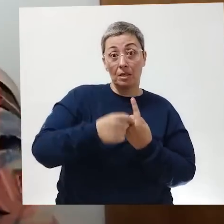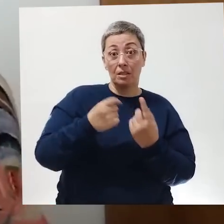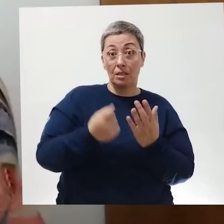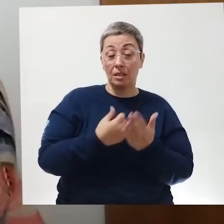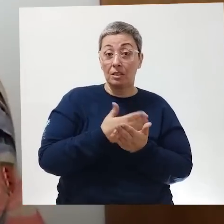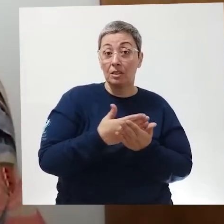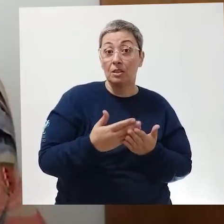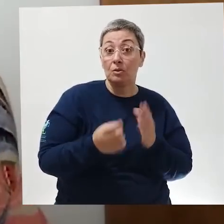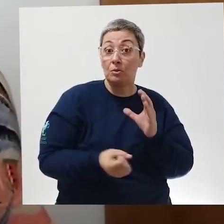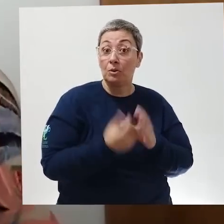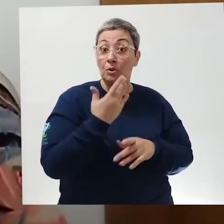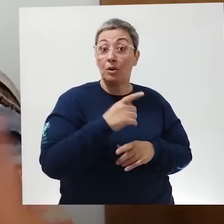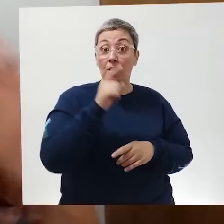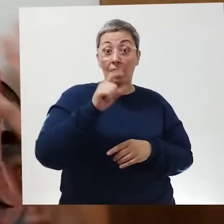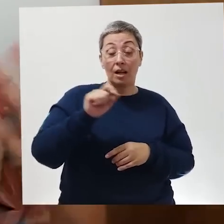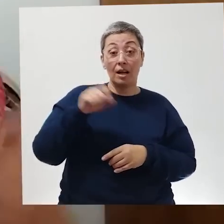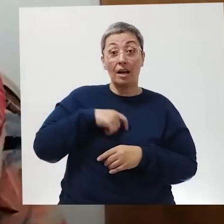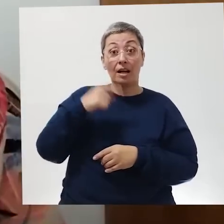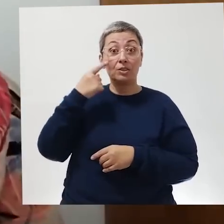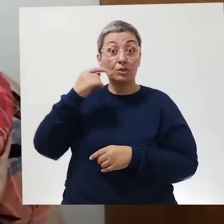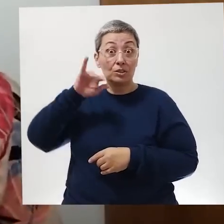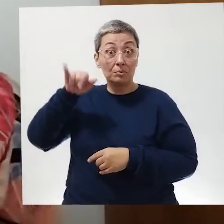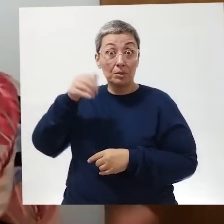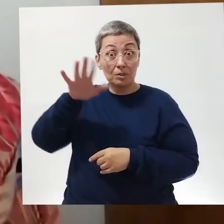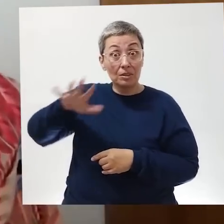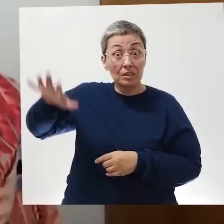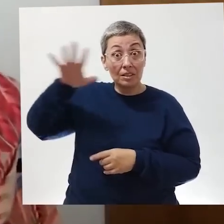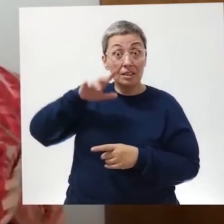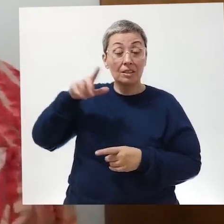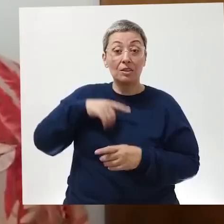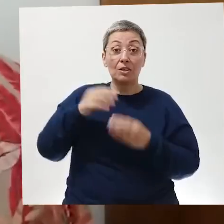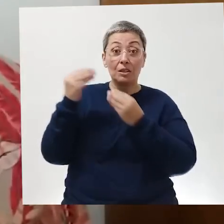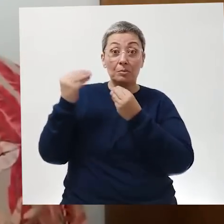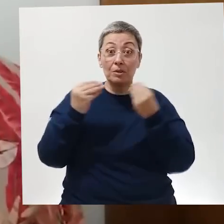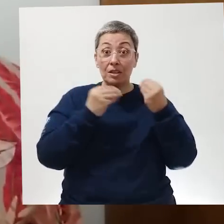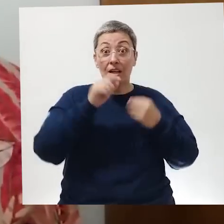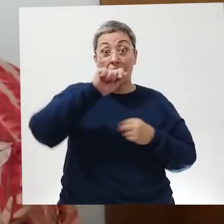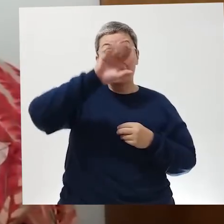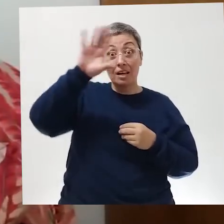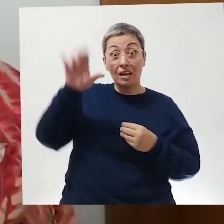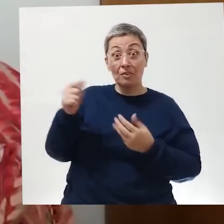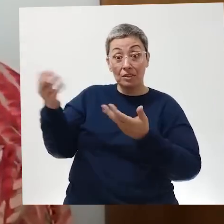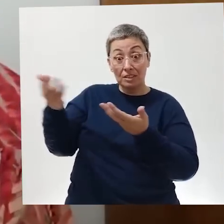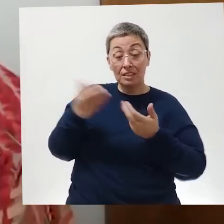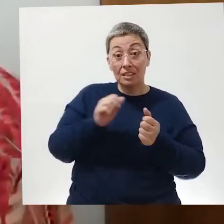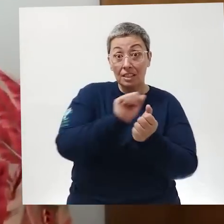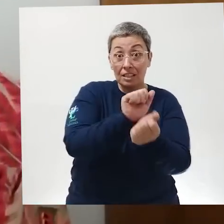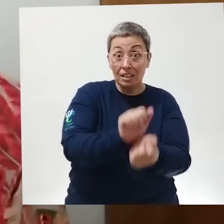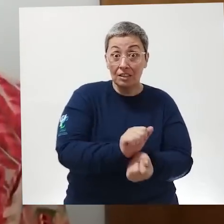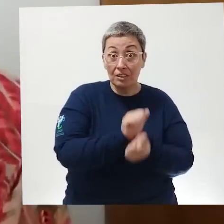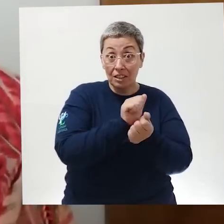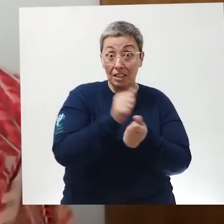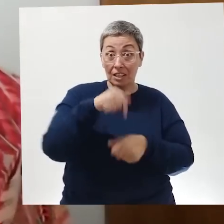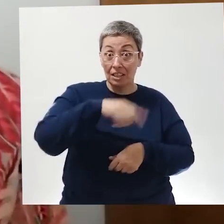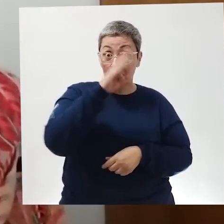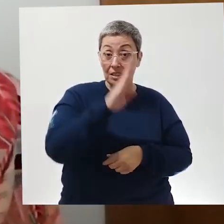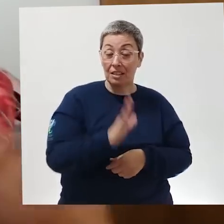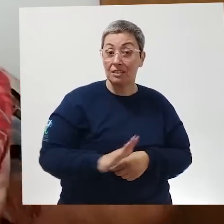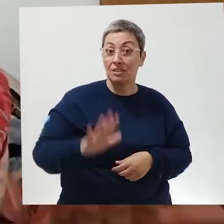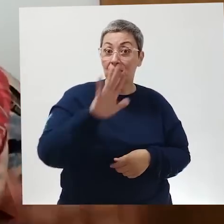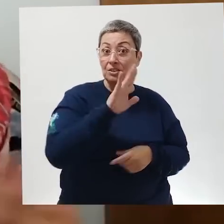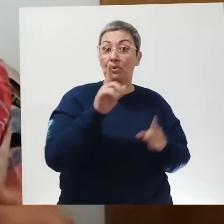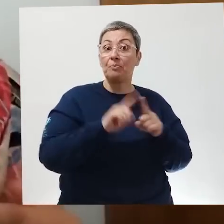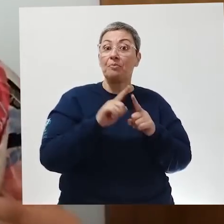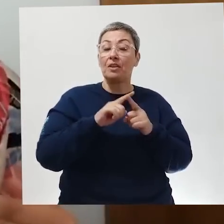origem asiática? A melancia tem origem africana e foi trazida pelos escravos aqui para o Brasil? E